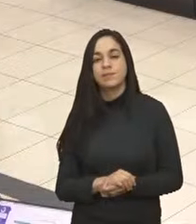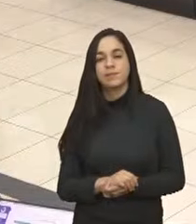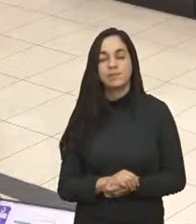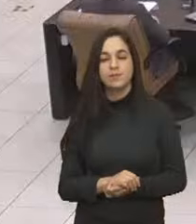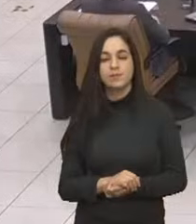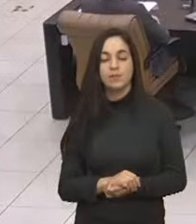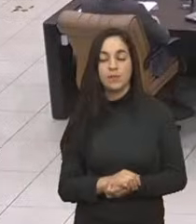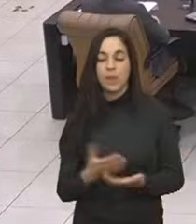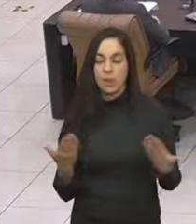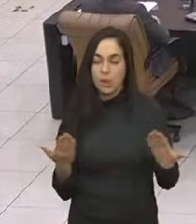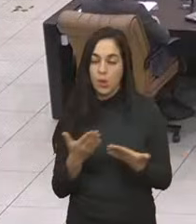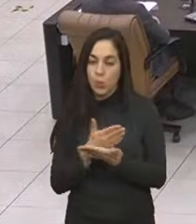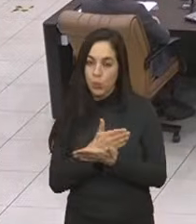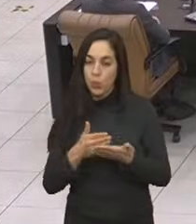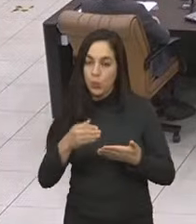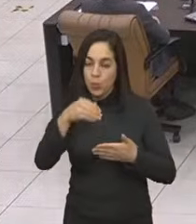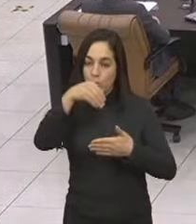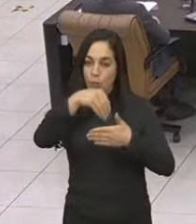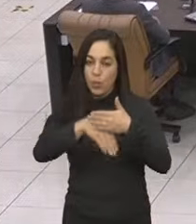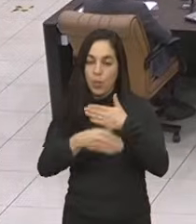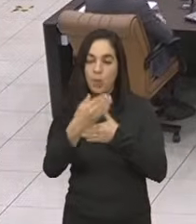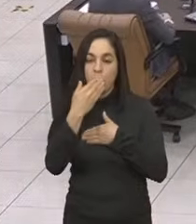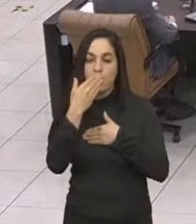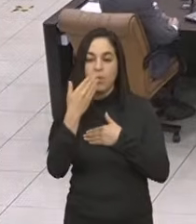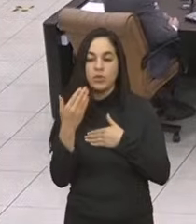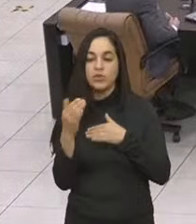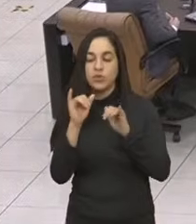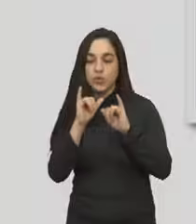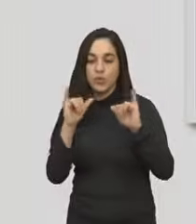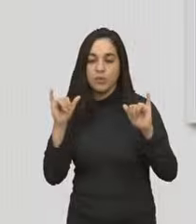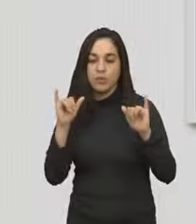Iniciando a votação do pedido de informação.